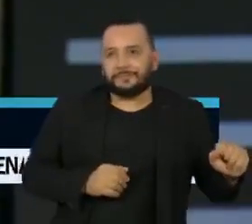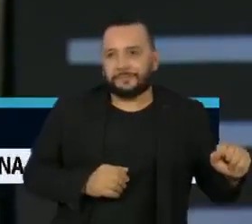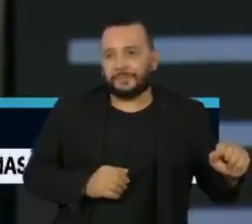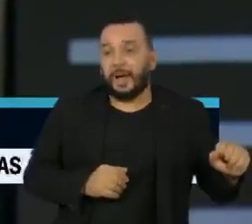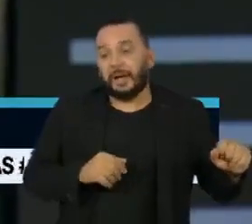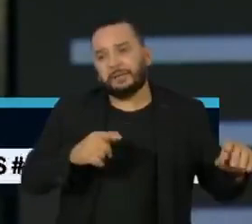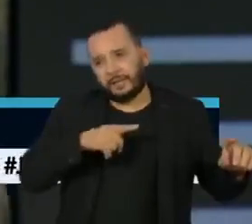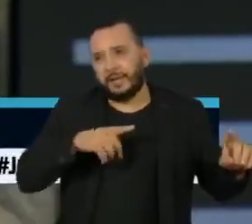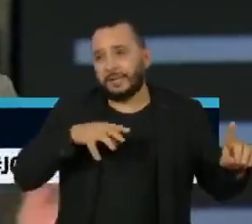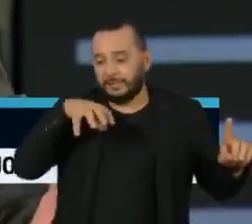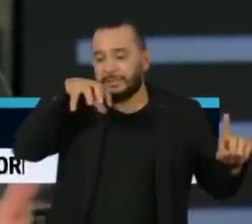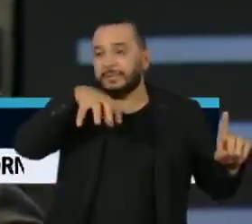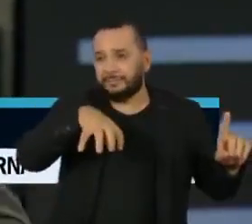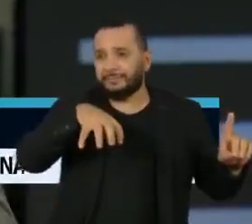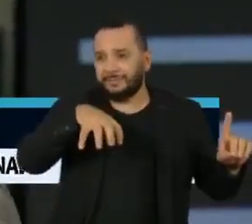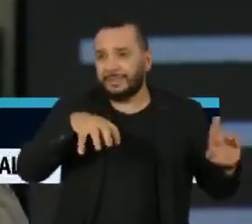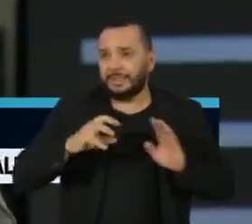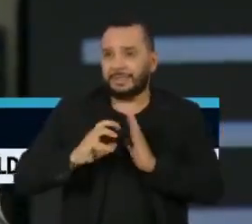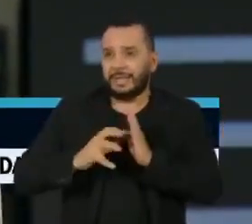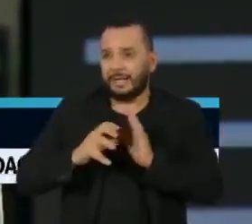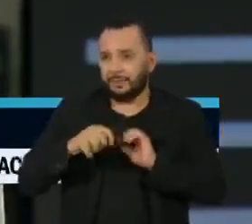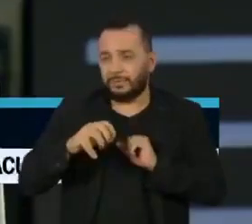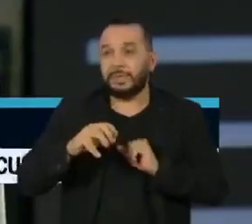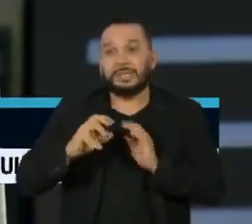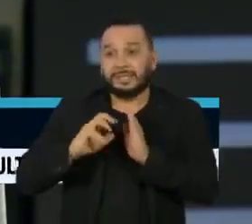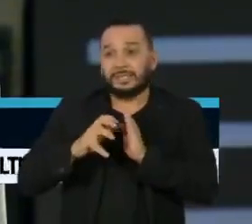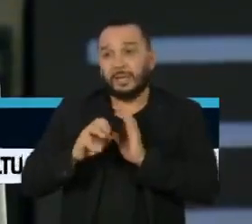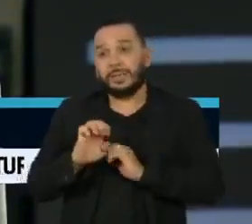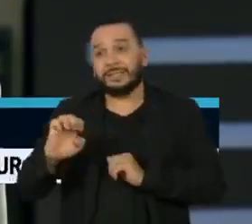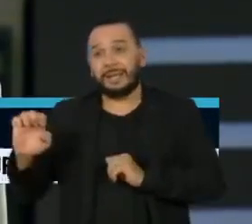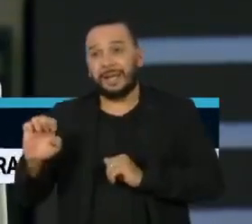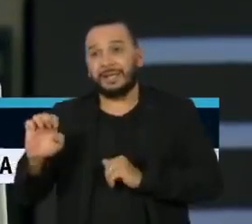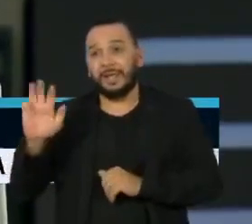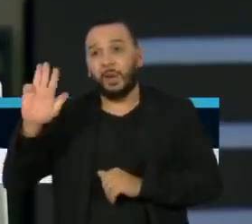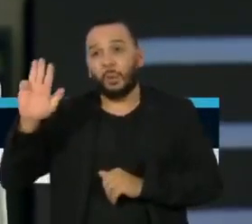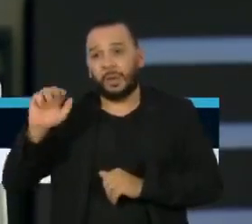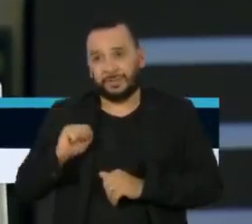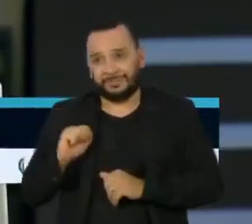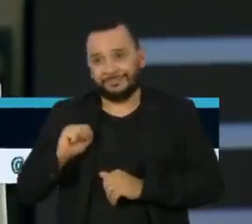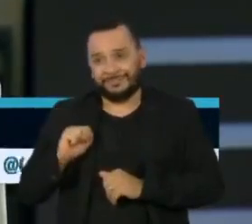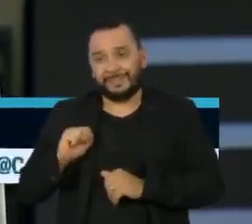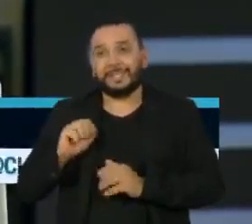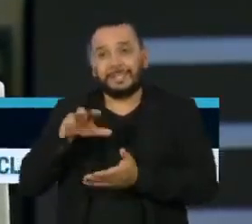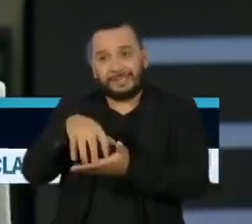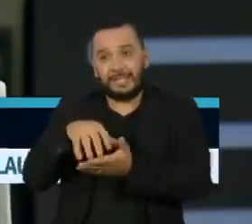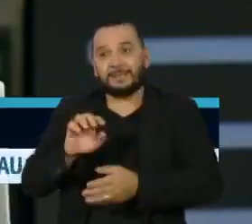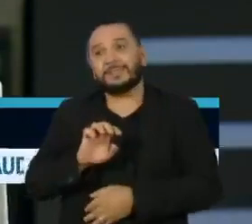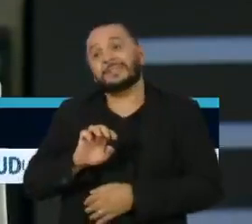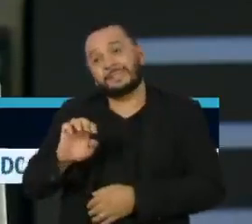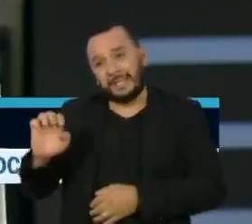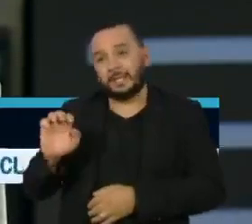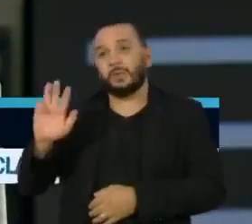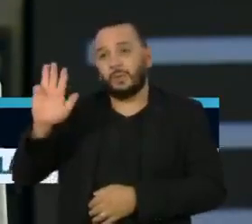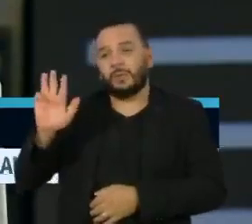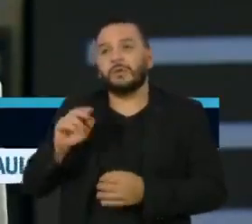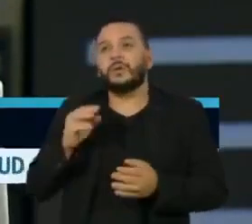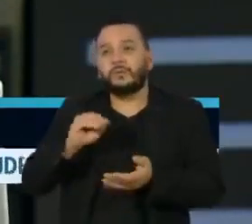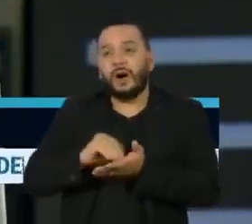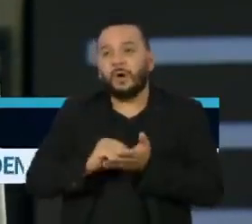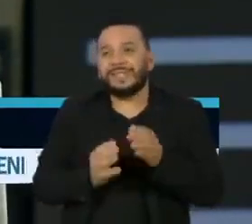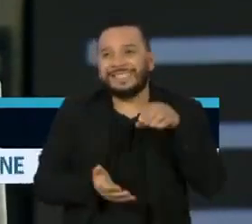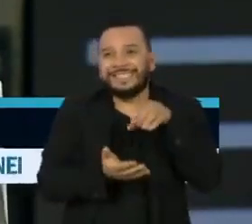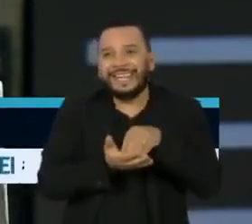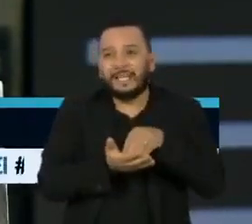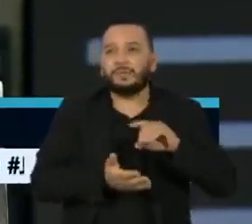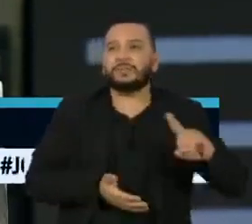para o centro. E você tem o Lula fechando o centro-esquerda. Então, começou uma briga enorme para quem vai ocupar o centro-centro-direita. E